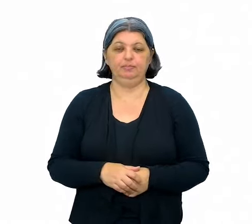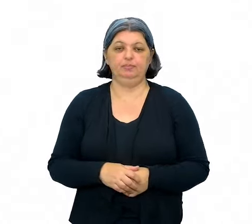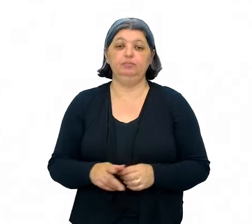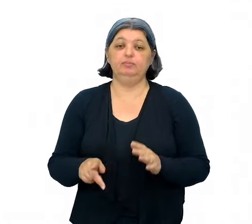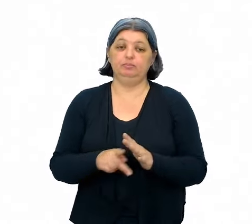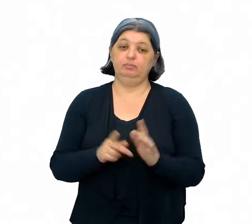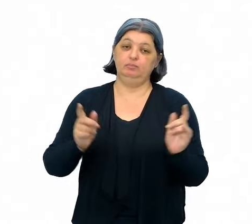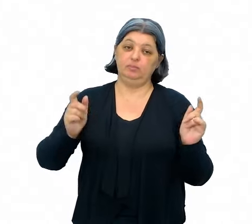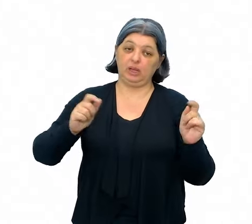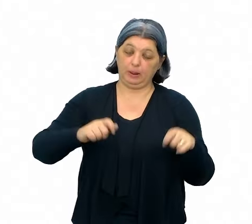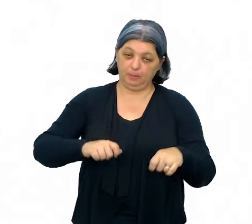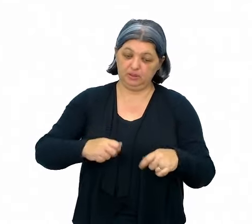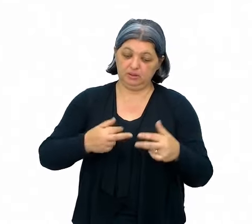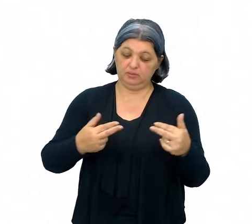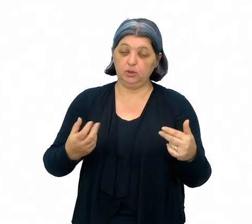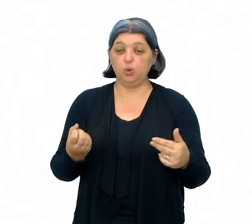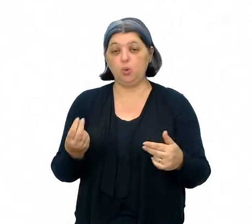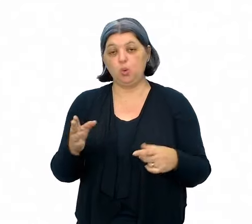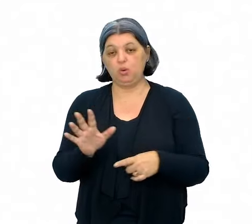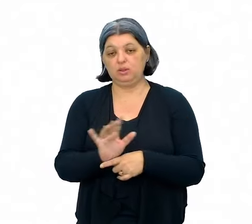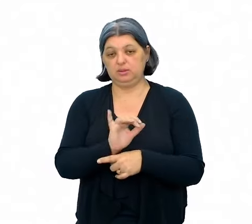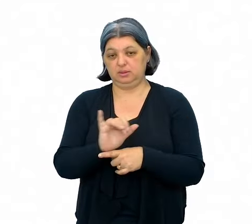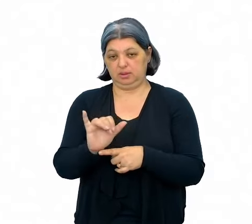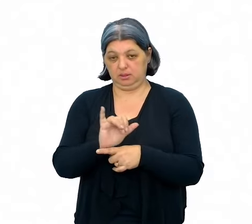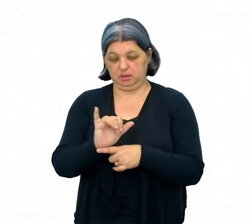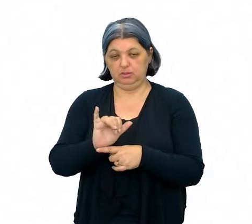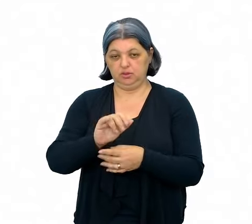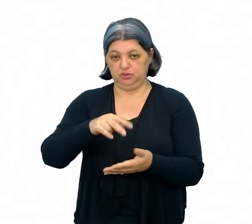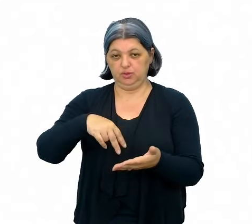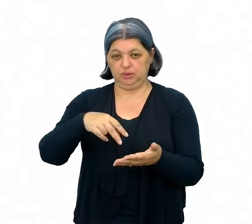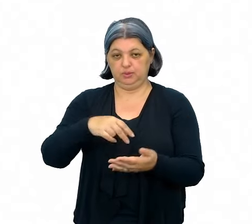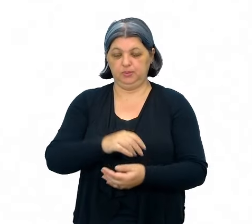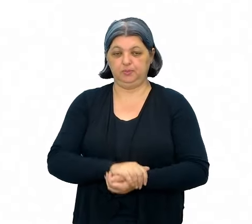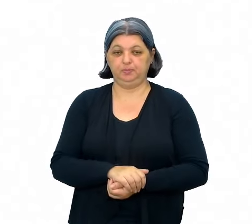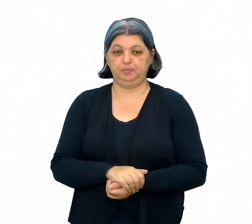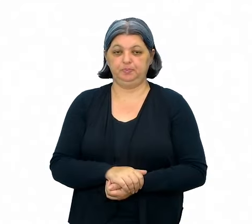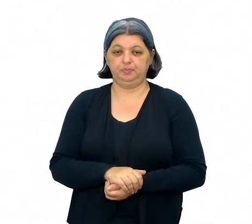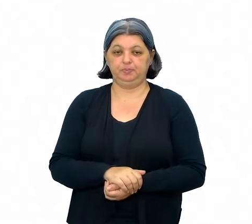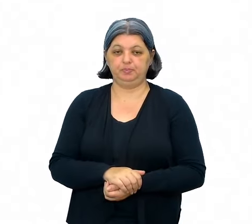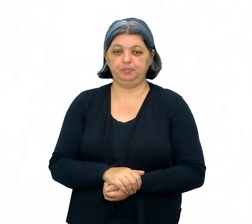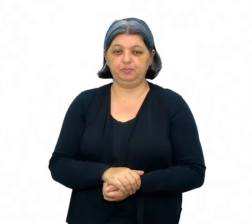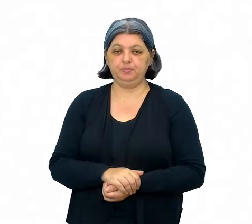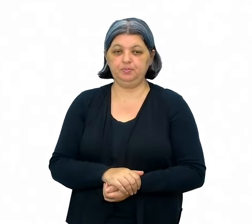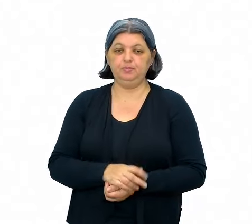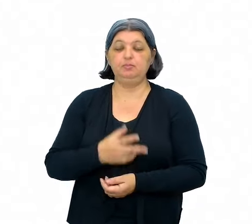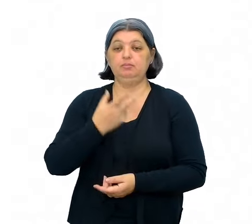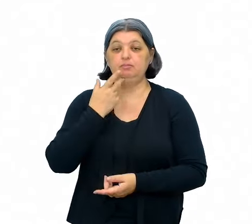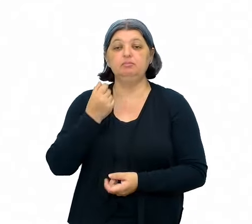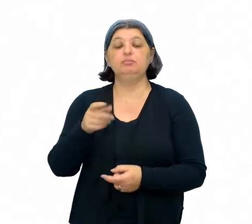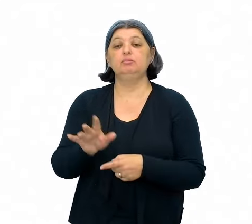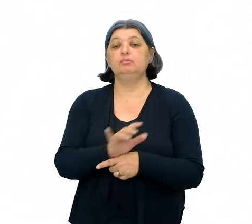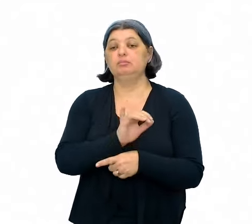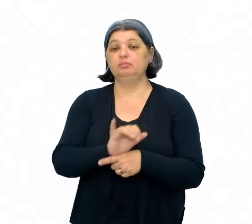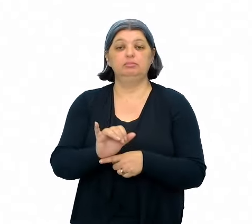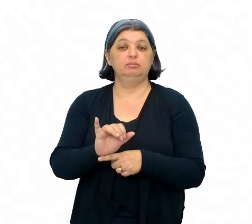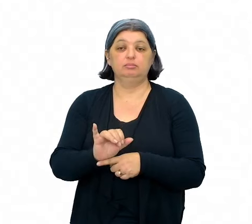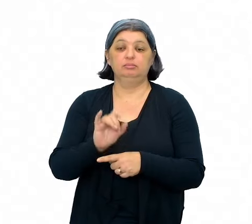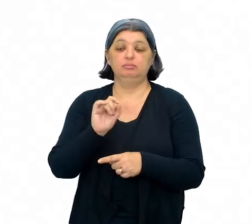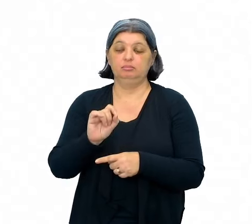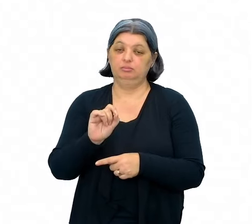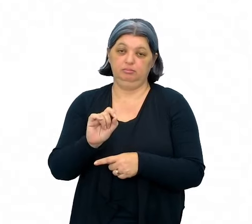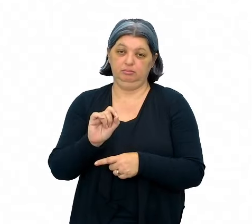capacidades ou estratégias de leitura. Então, aqui, quando eu digo sobre estratégias, eu estou falando